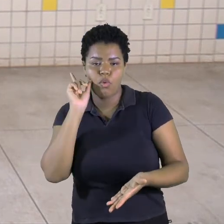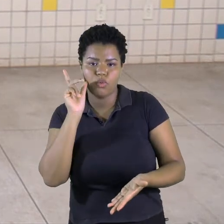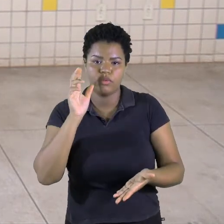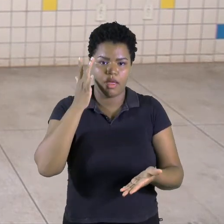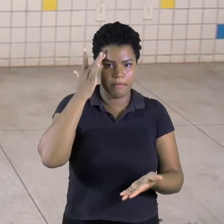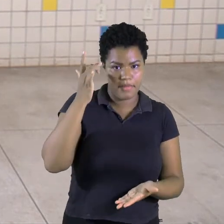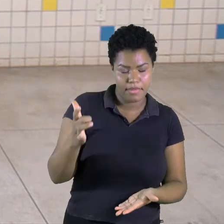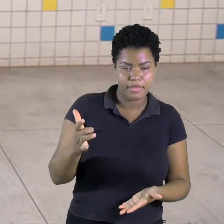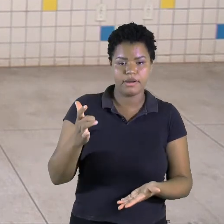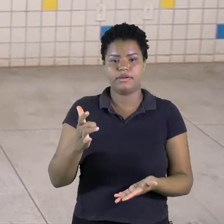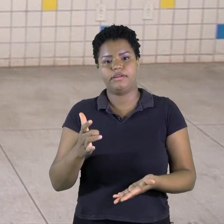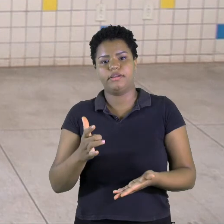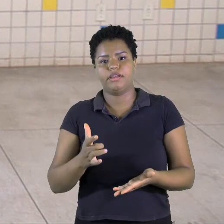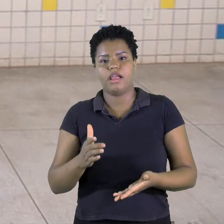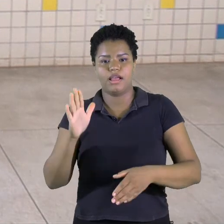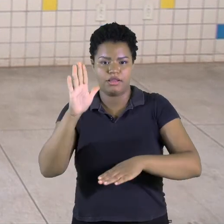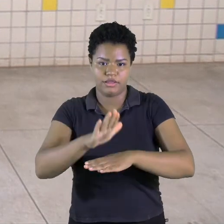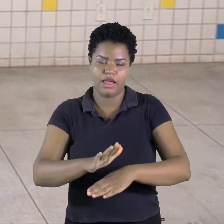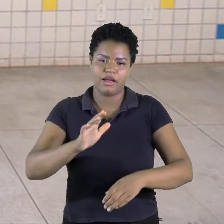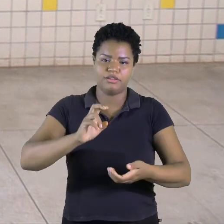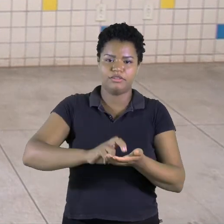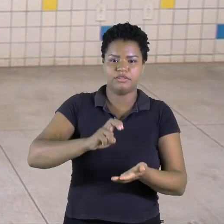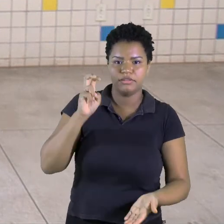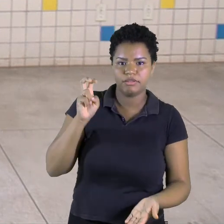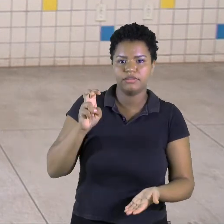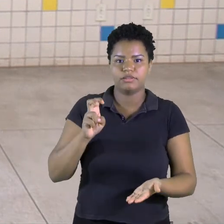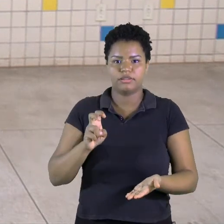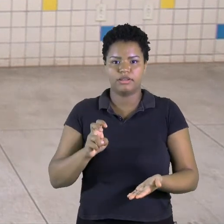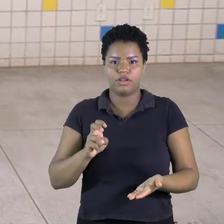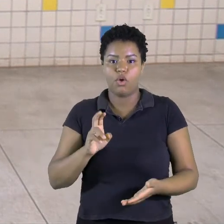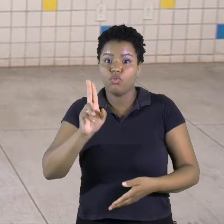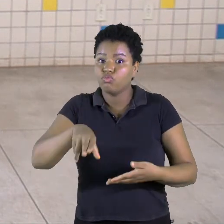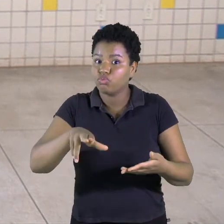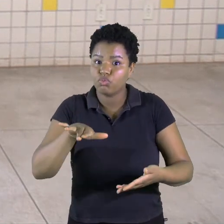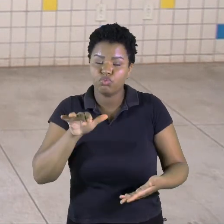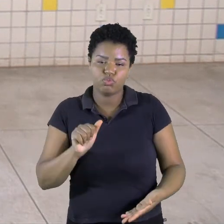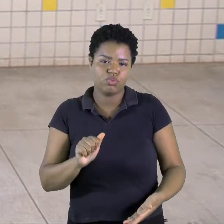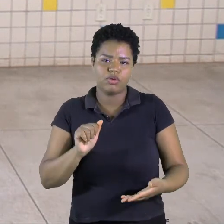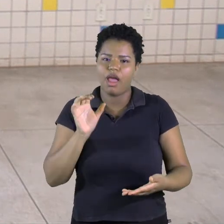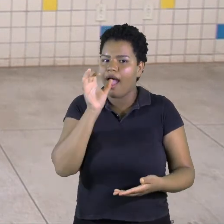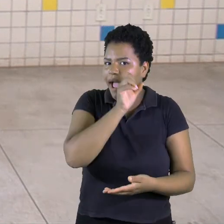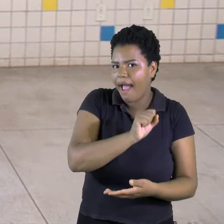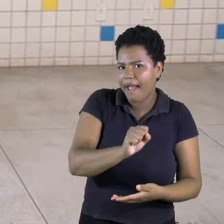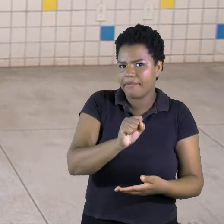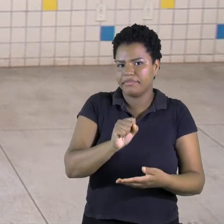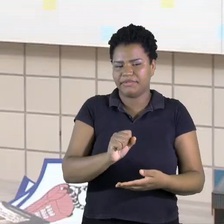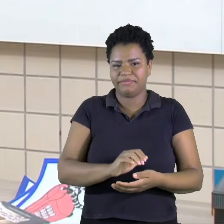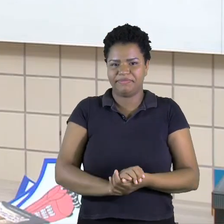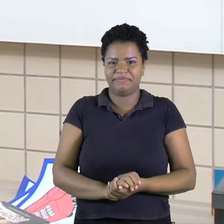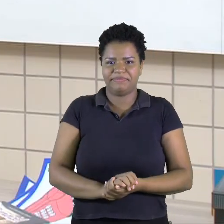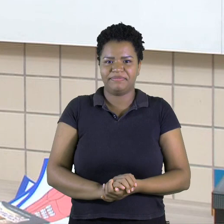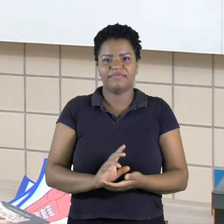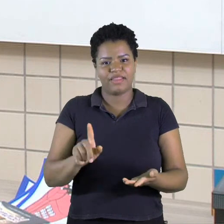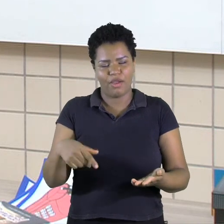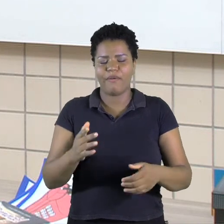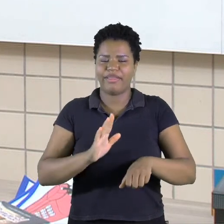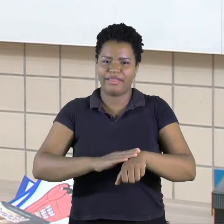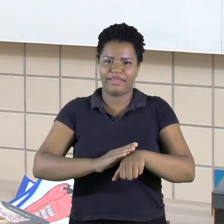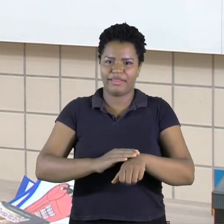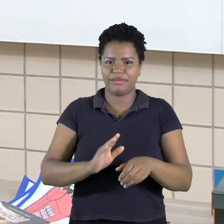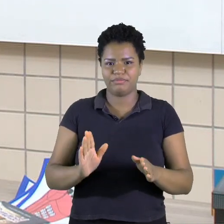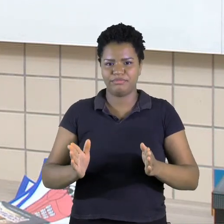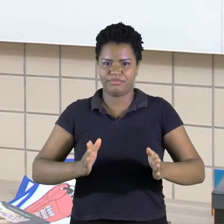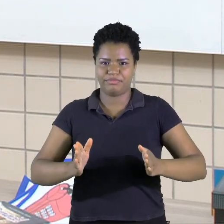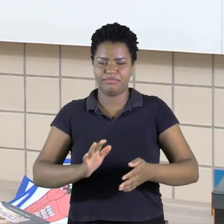breve, nunca, jamais. São termos assim que nós usamos como marcadores. Até a próxima aula, fique